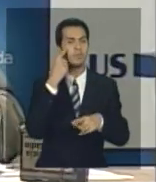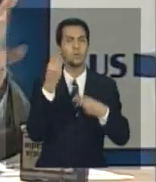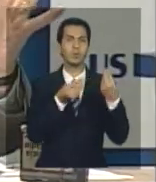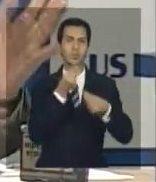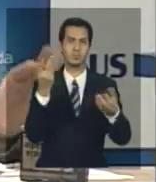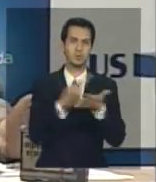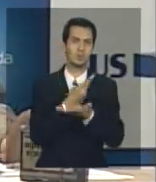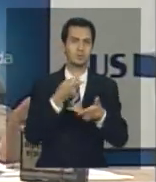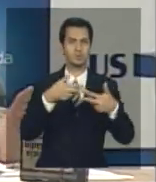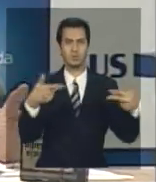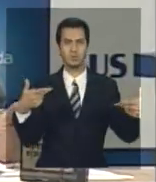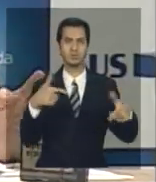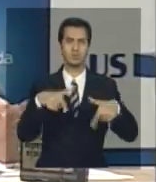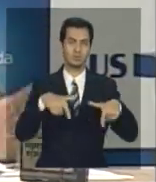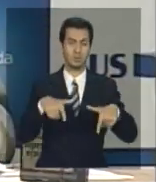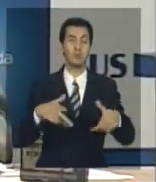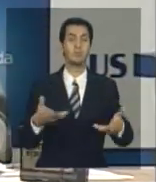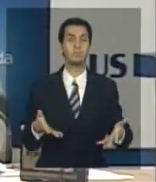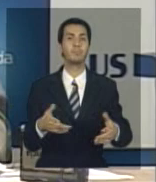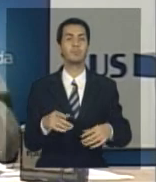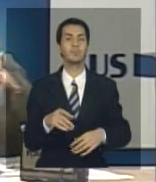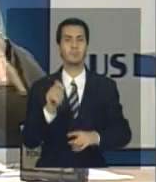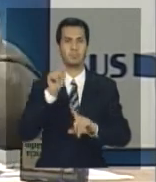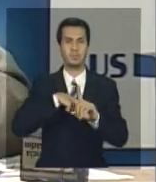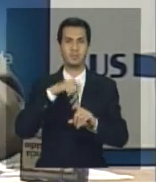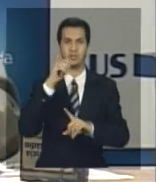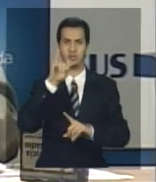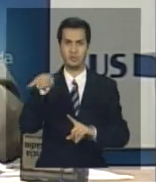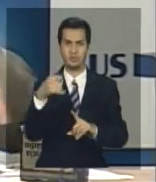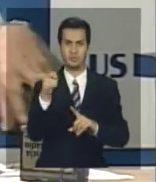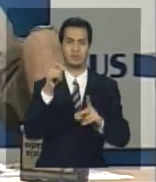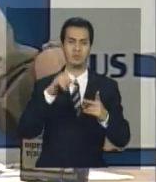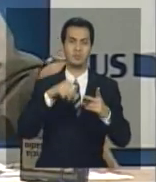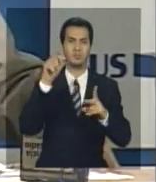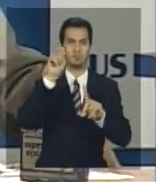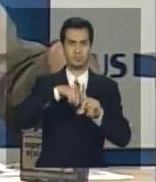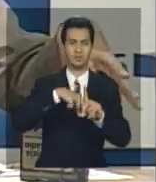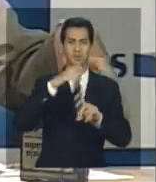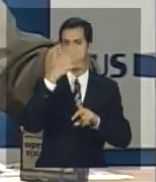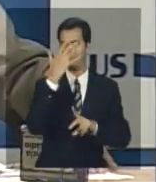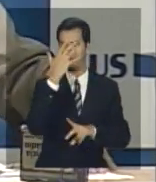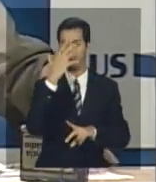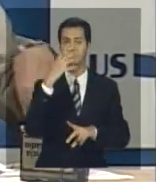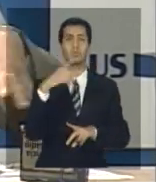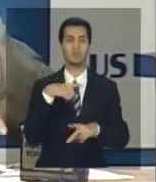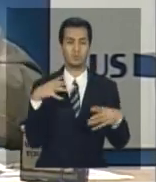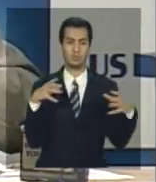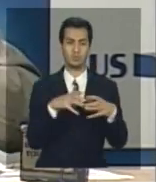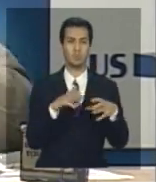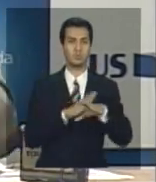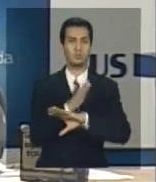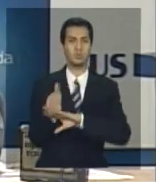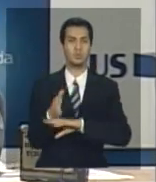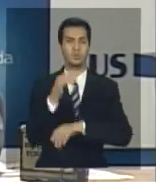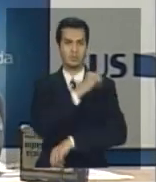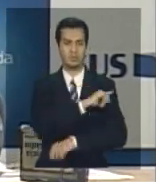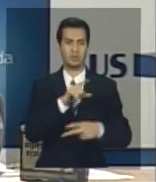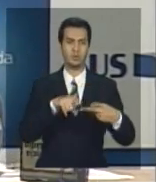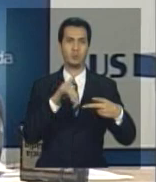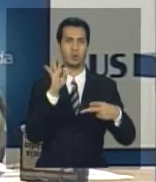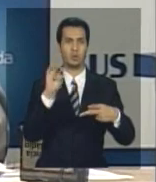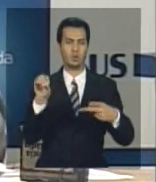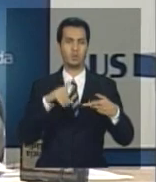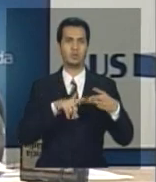campo, etc. Então, nos meses de janeiro e fevereiro, essa equipe aí foi conjuntamente para o Rio de Janeiro, Tocantins,